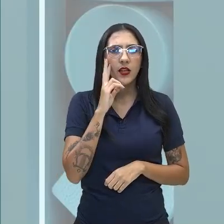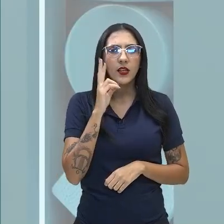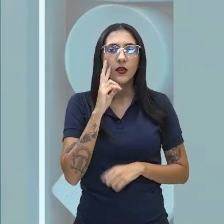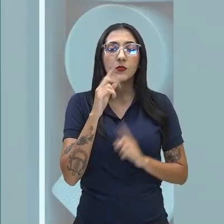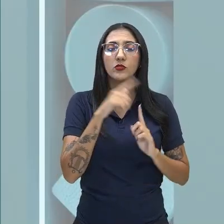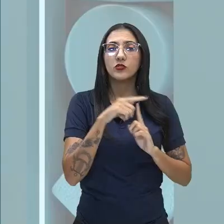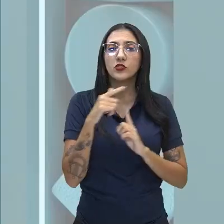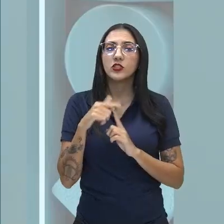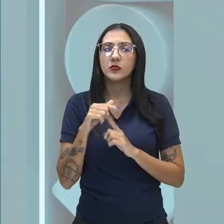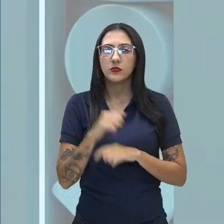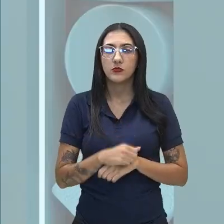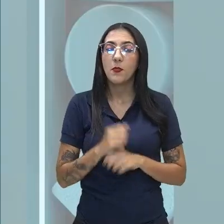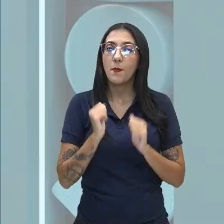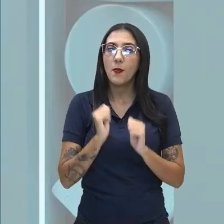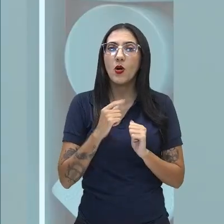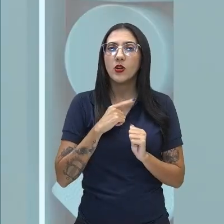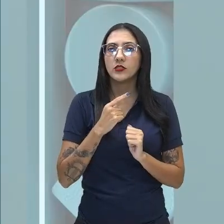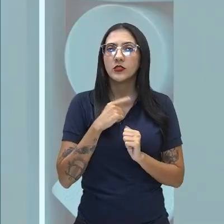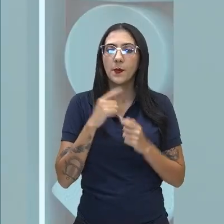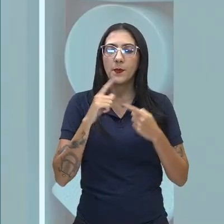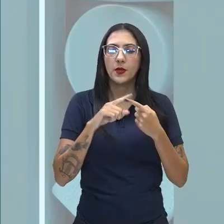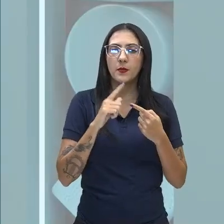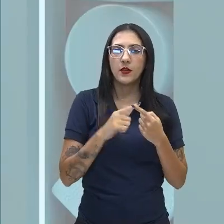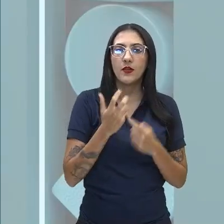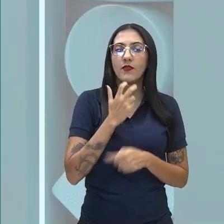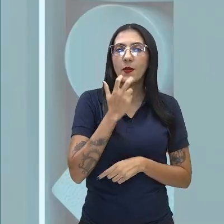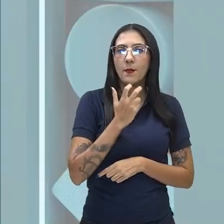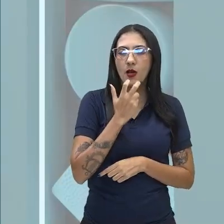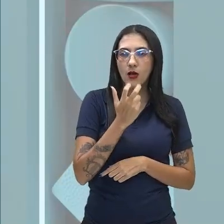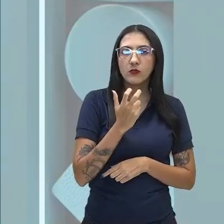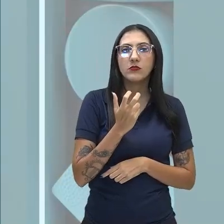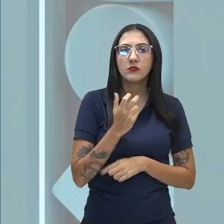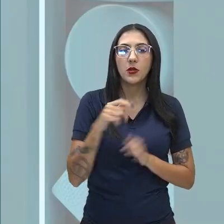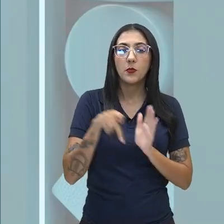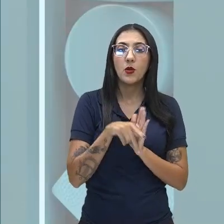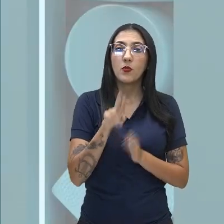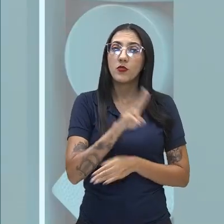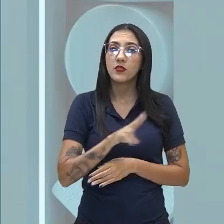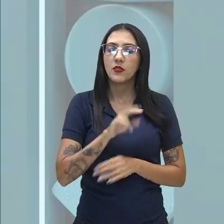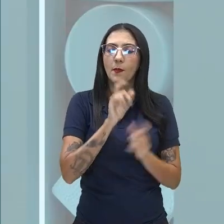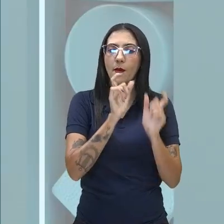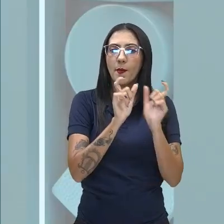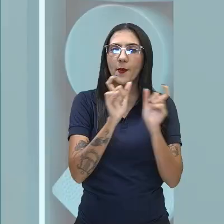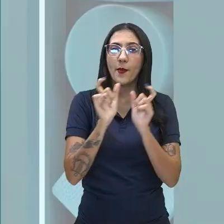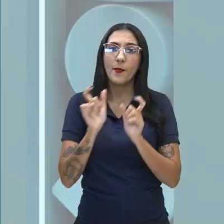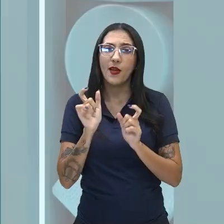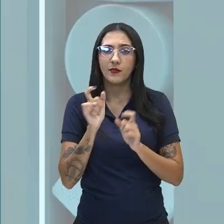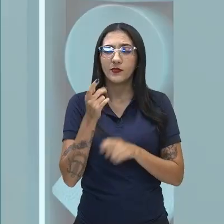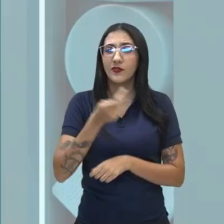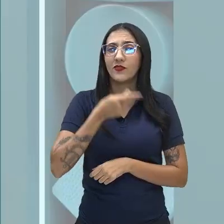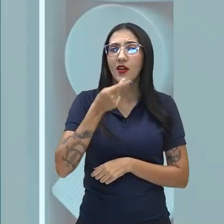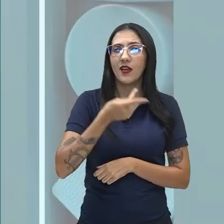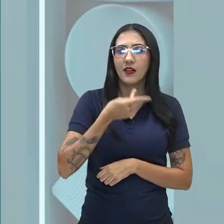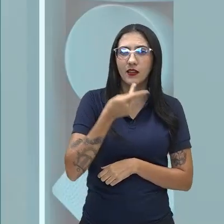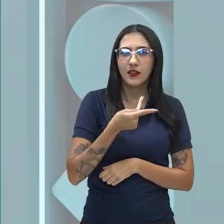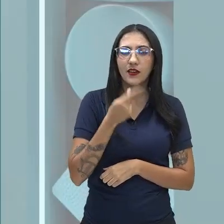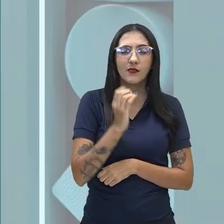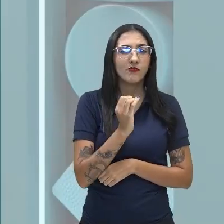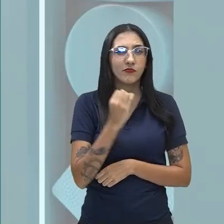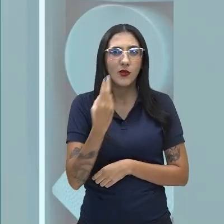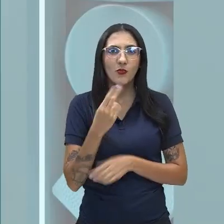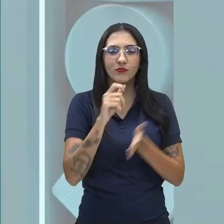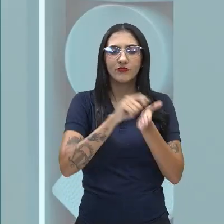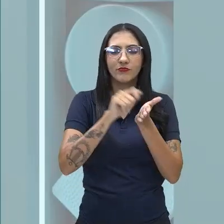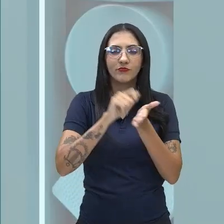A linguagem pode ser verbal, constituída de palavras faladas ou palavras